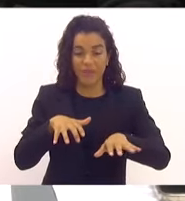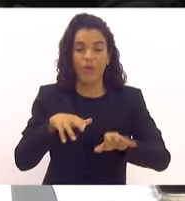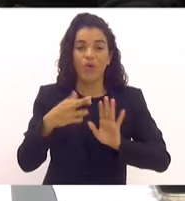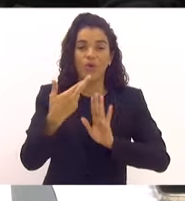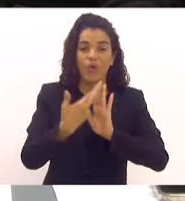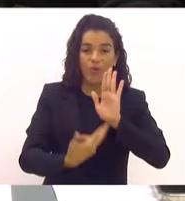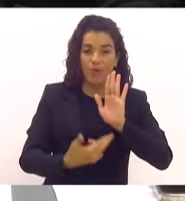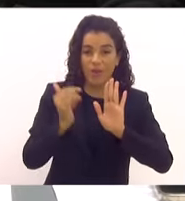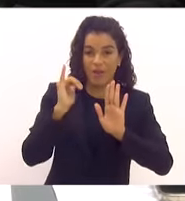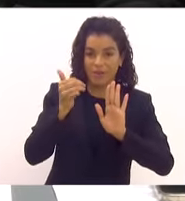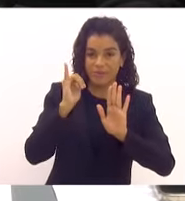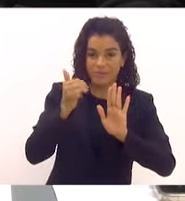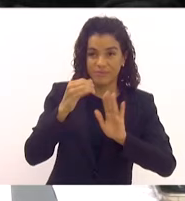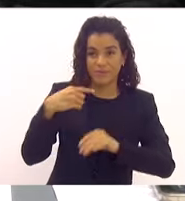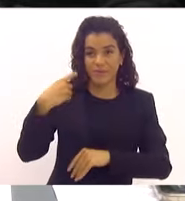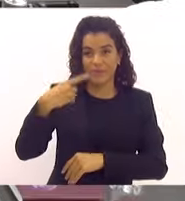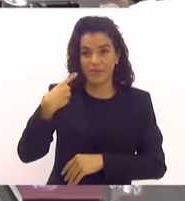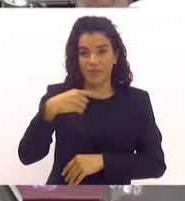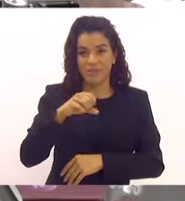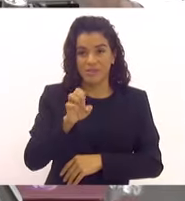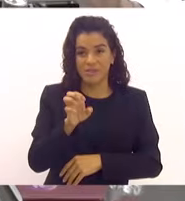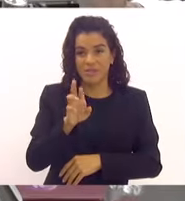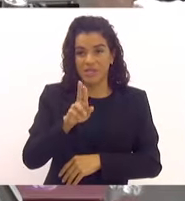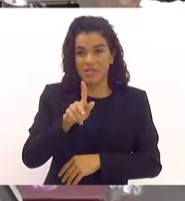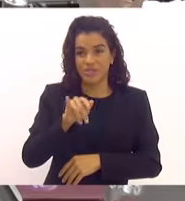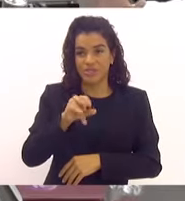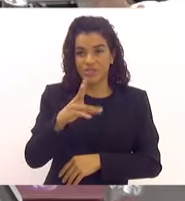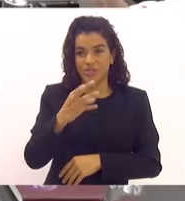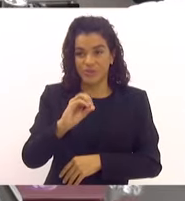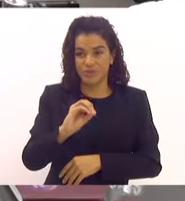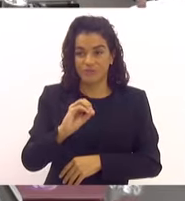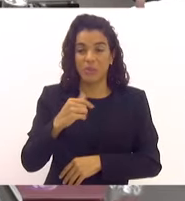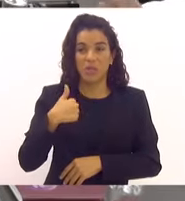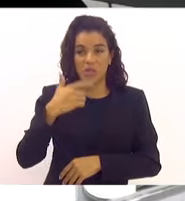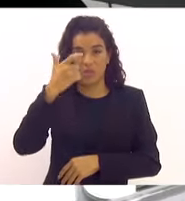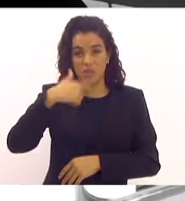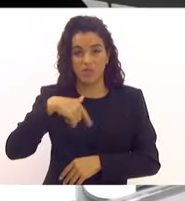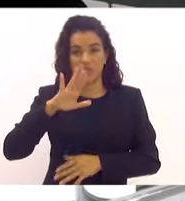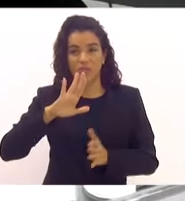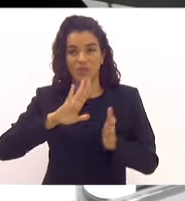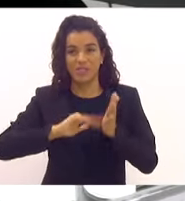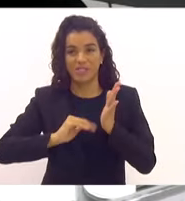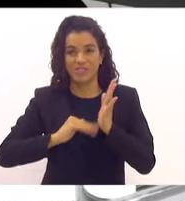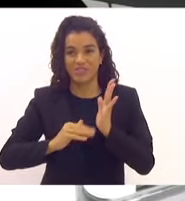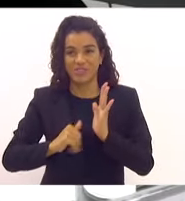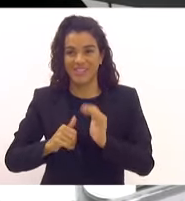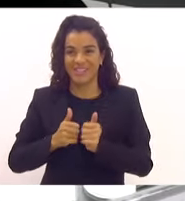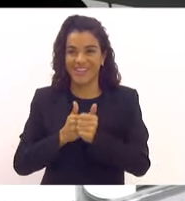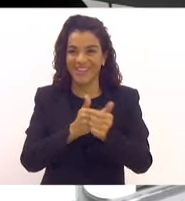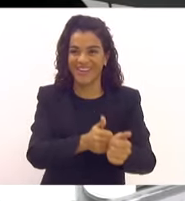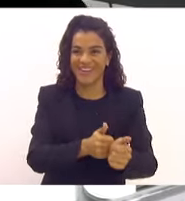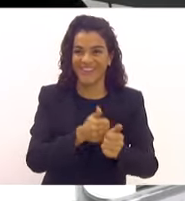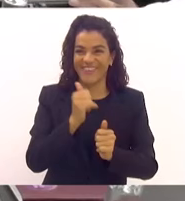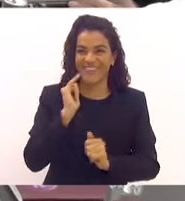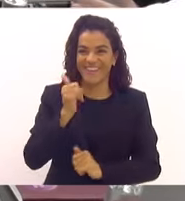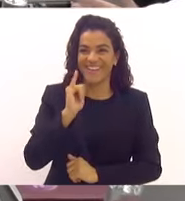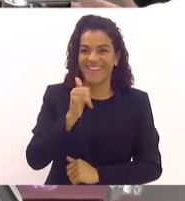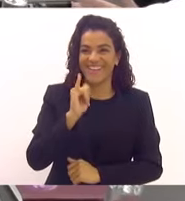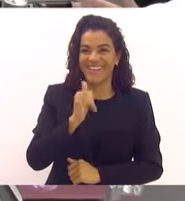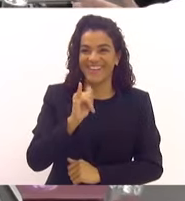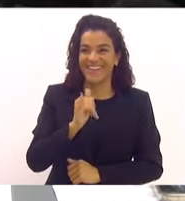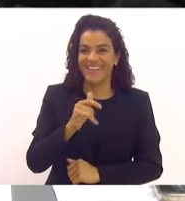com a posição do deputado Serginho. Perfeito. Eu já estou retirando tudo aquilo que eu falei. Estou acompanhando o relator. Tá? Pois é, então estou